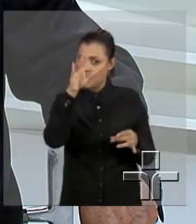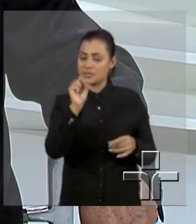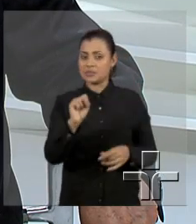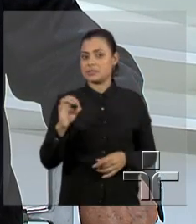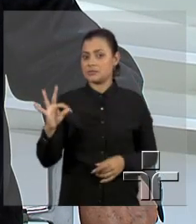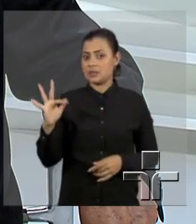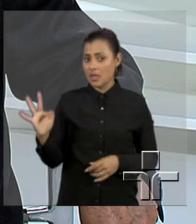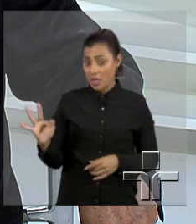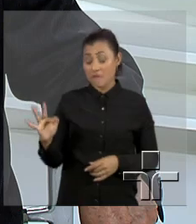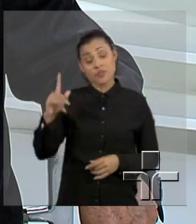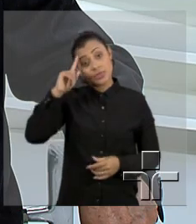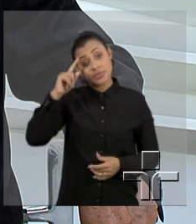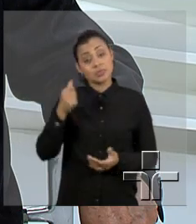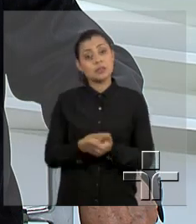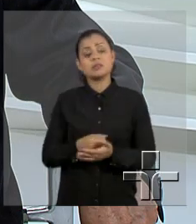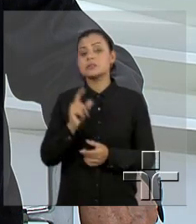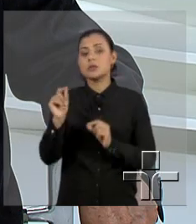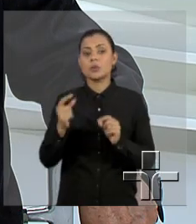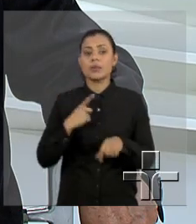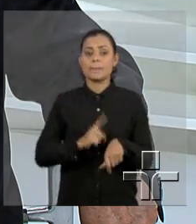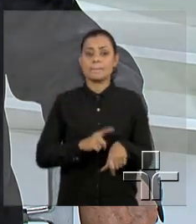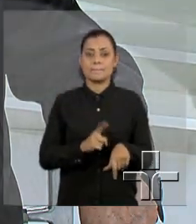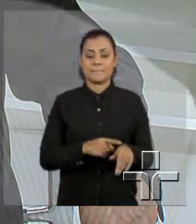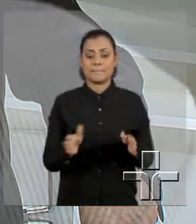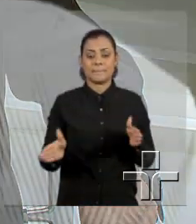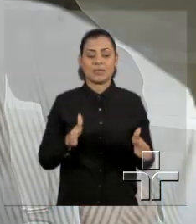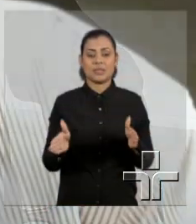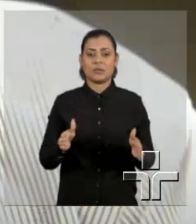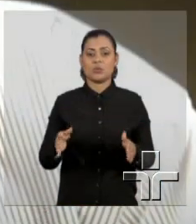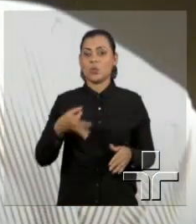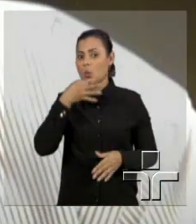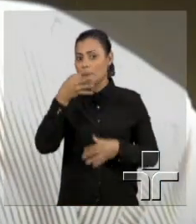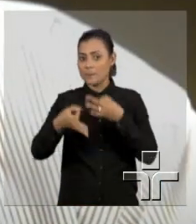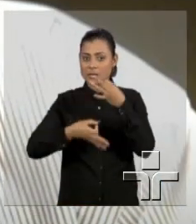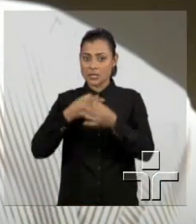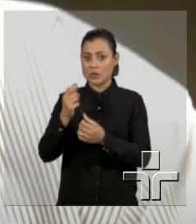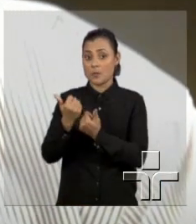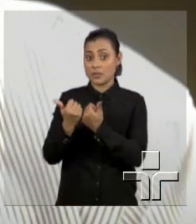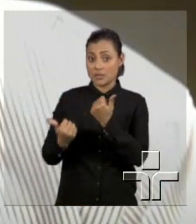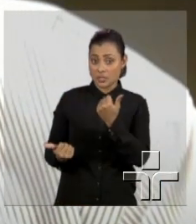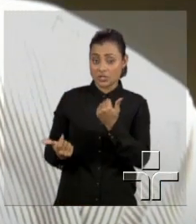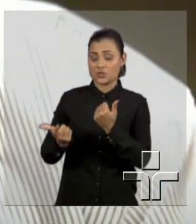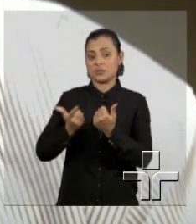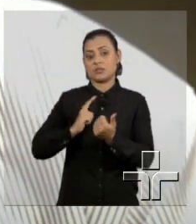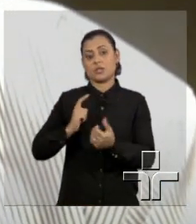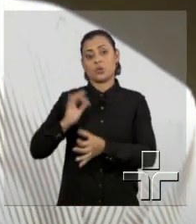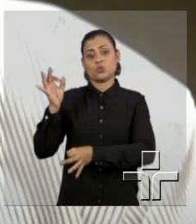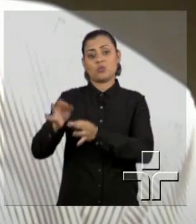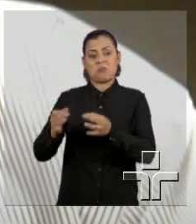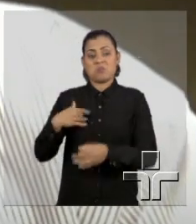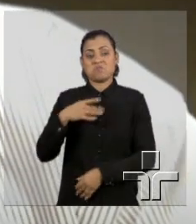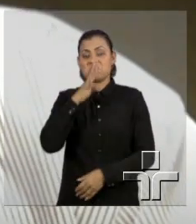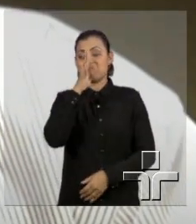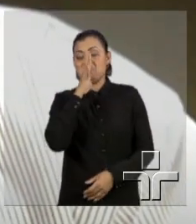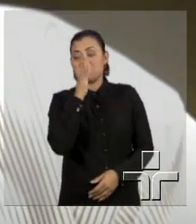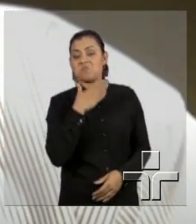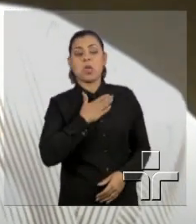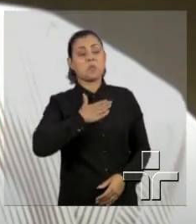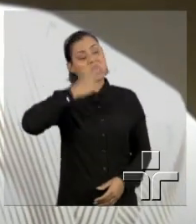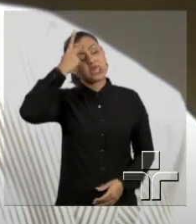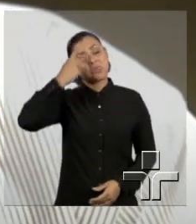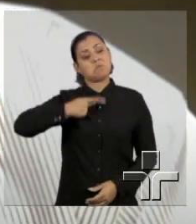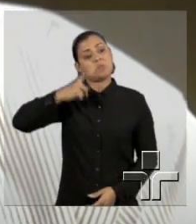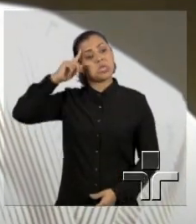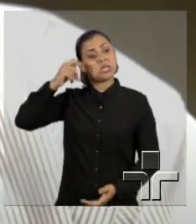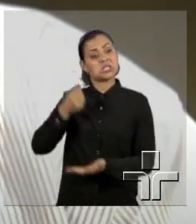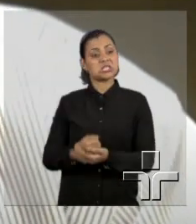no que diz a falta de prazos para a manifestação dos ministros. Os ministros levam a julgamento quando bem entenderem, por vezes